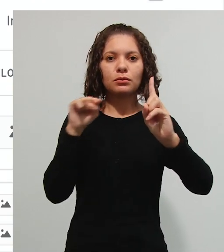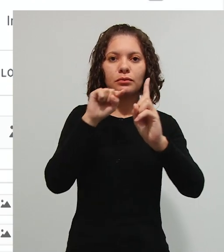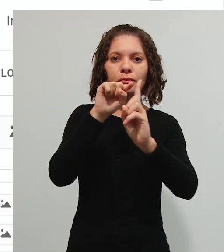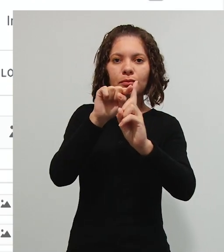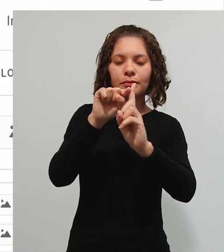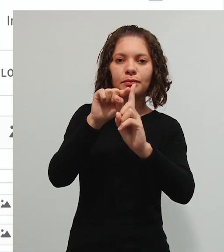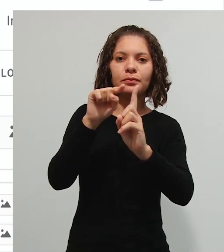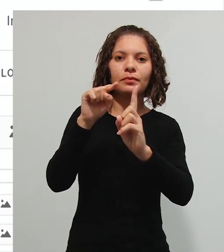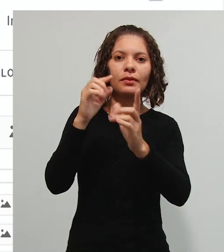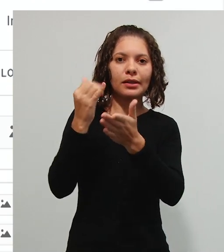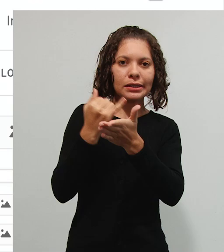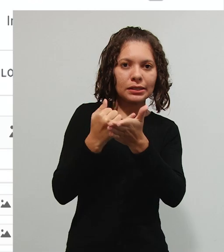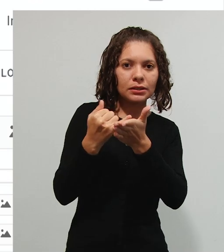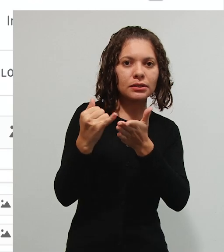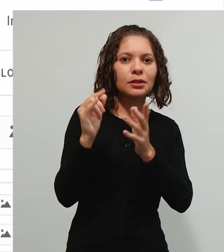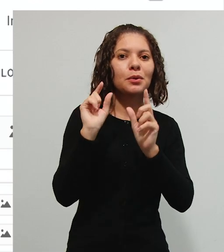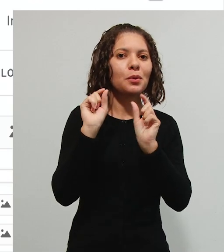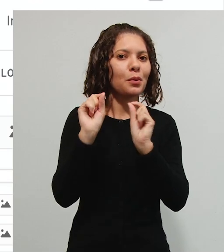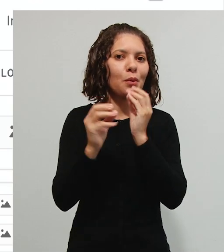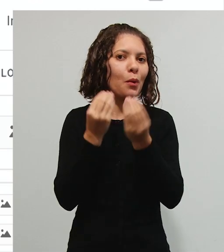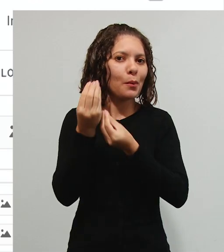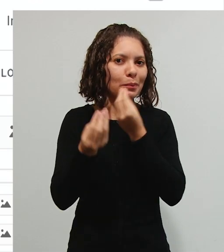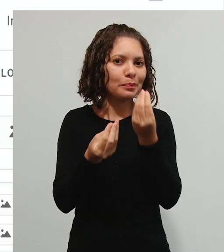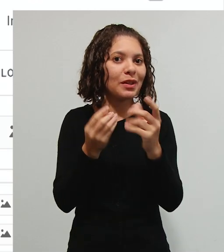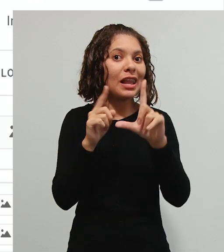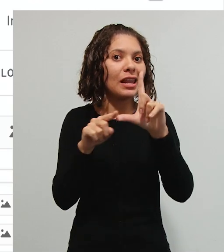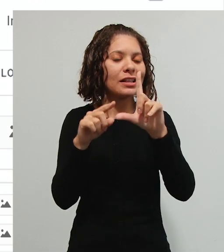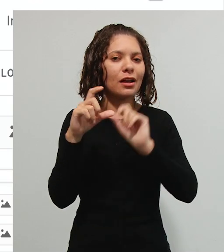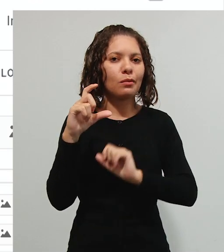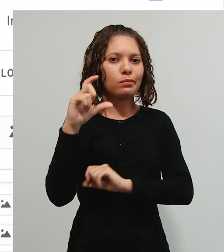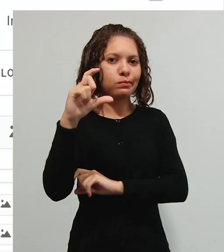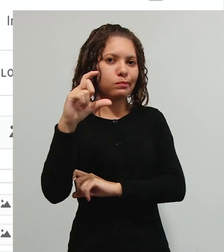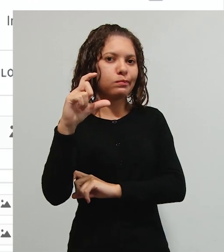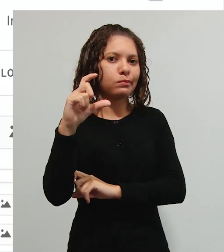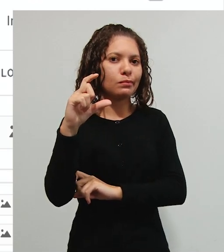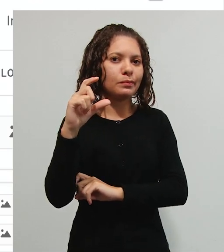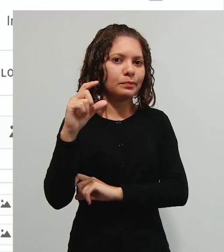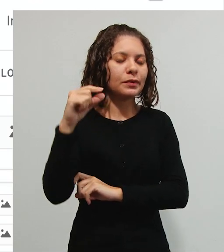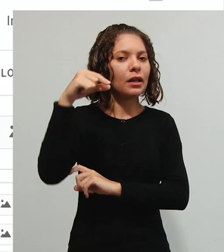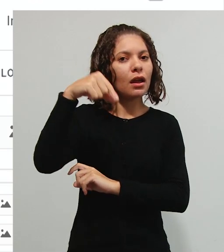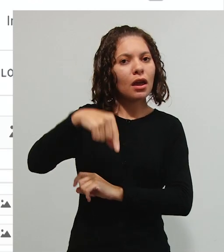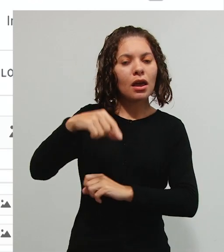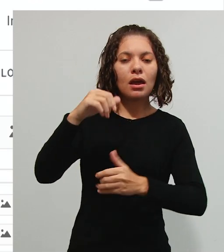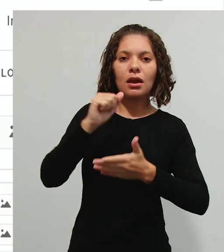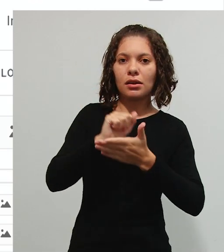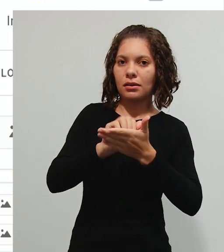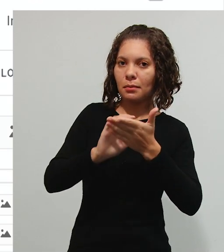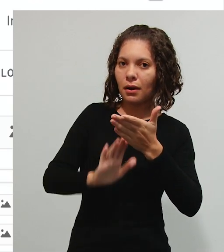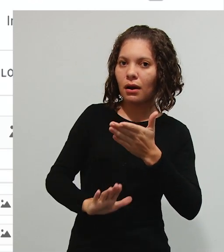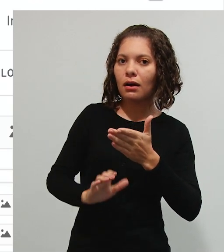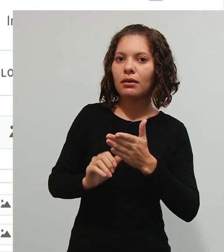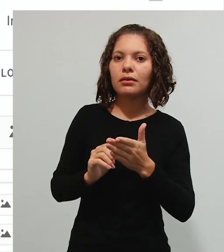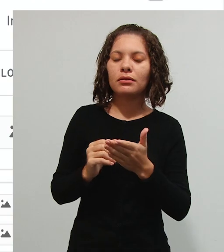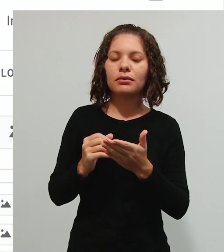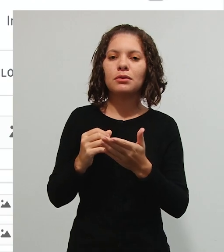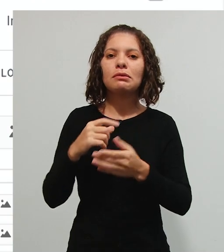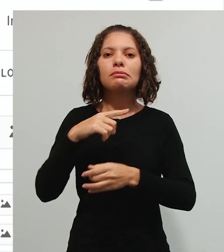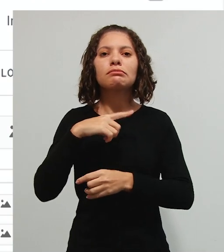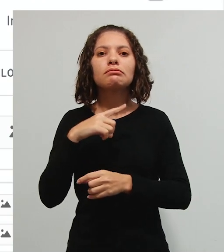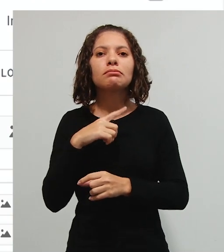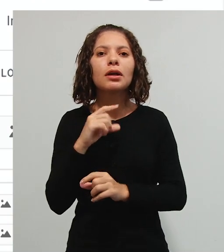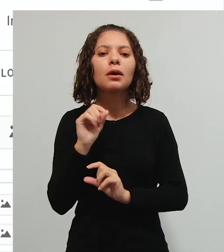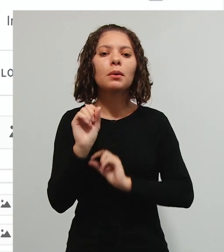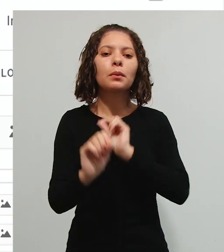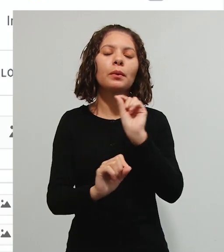letra maiúscula, este trabalho tem por objetivo. Qual que é o objetivo